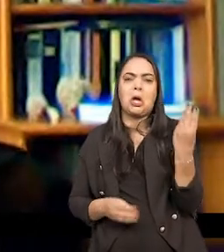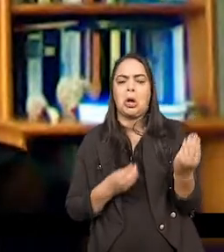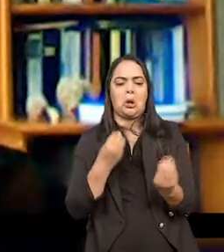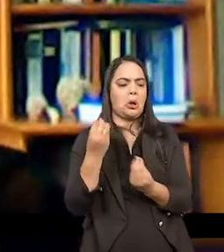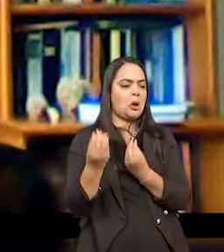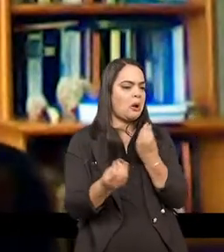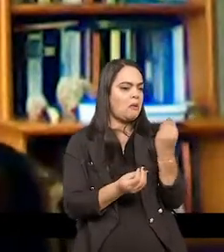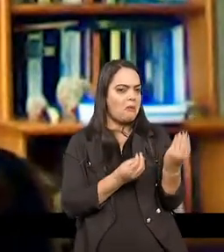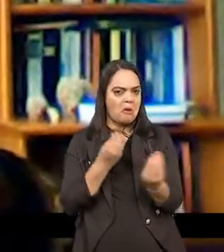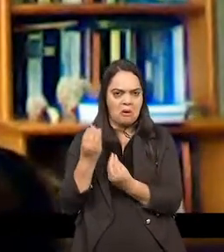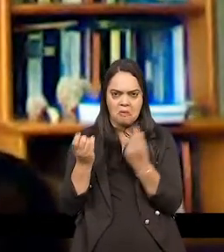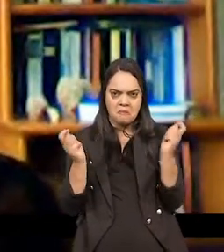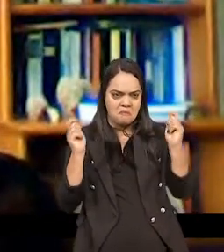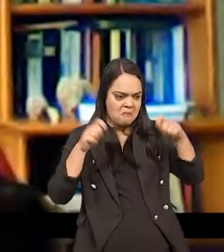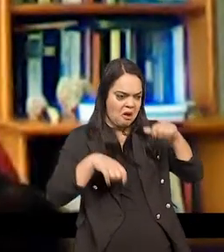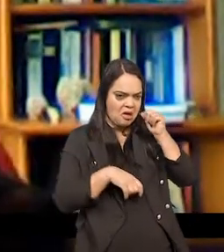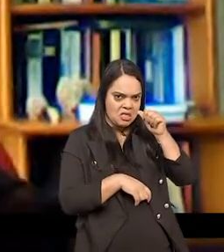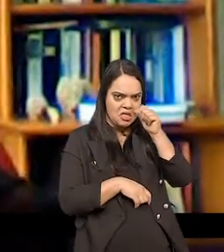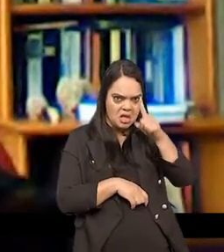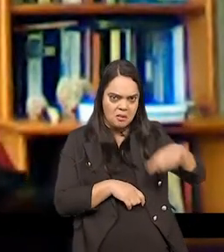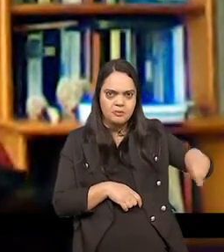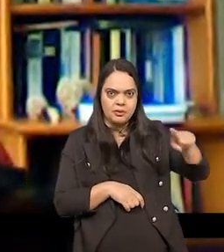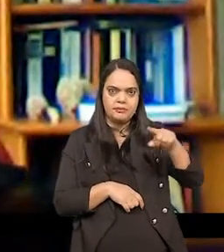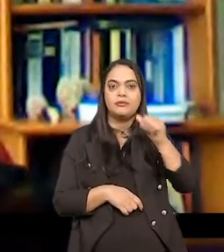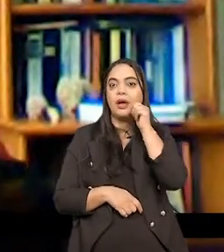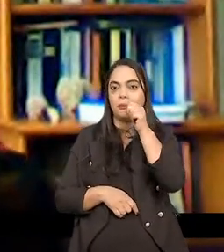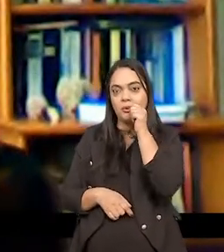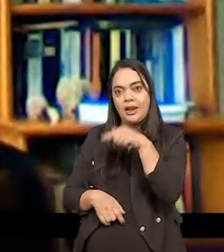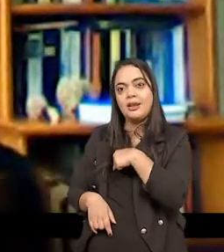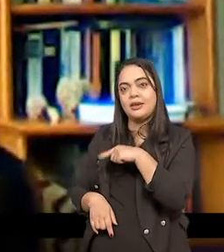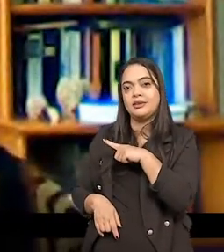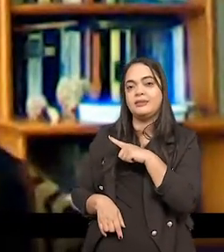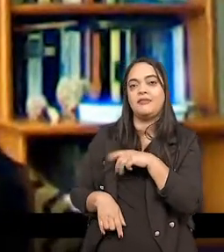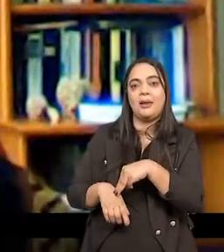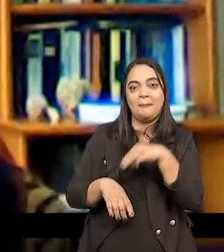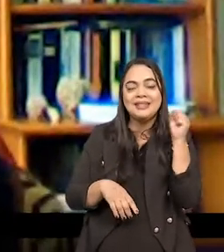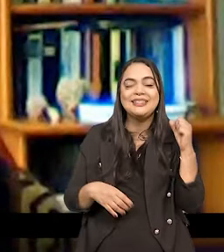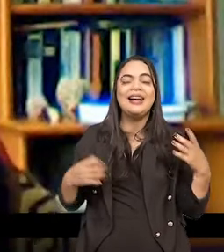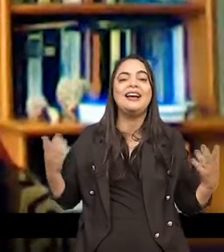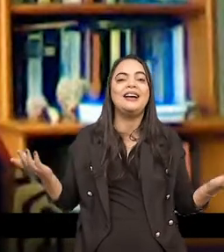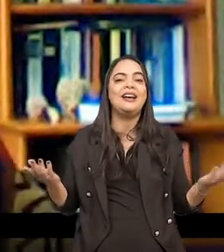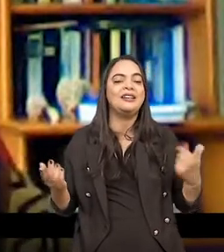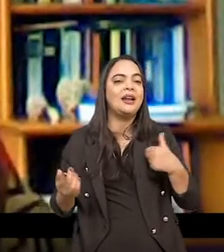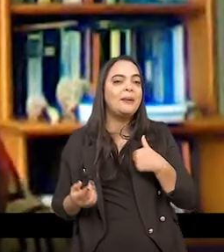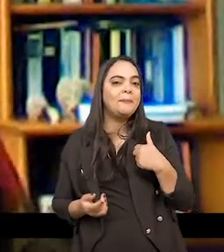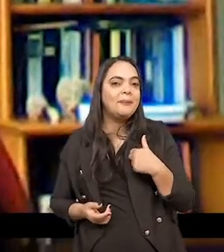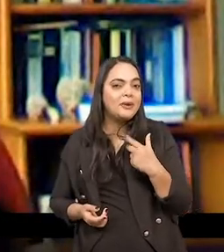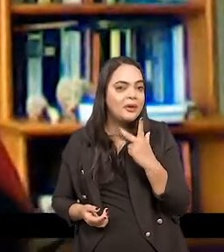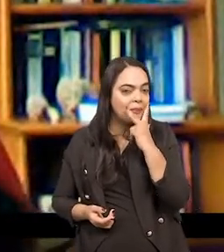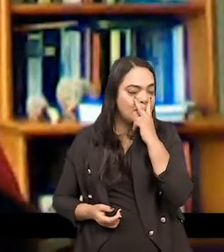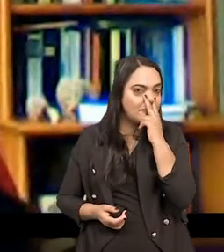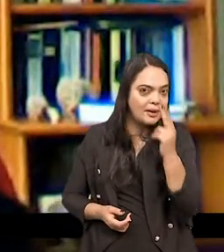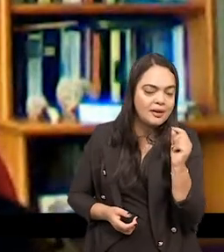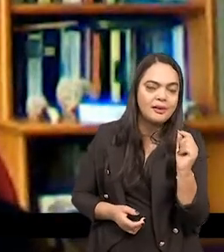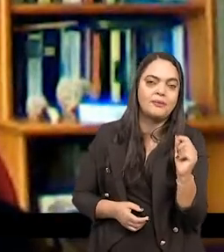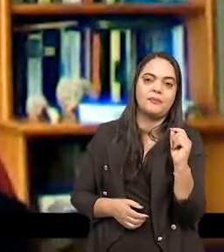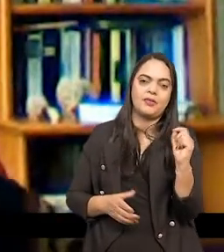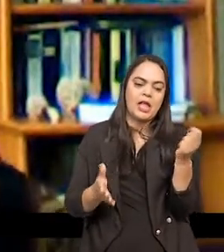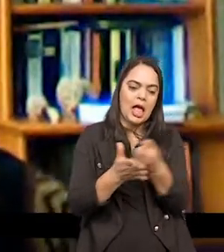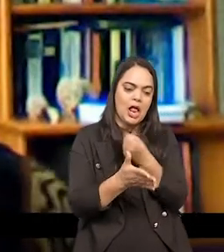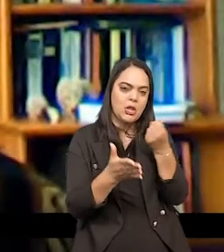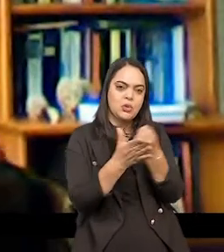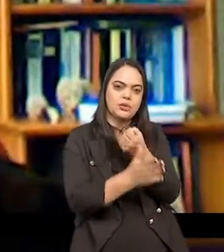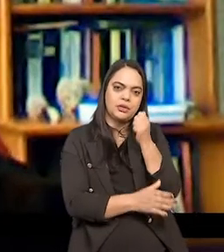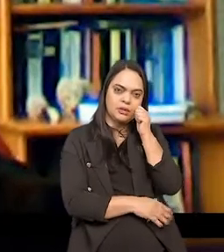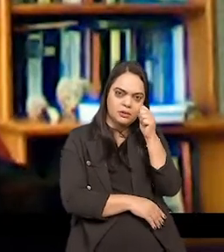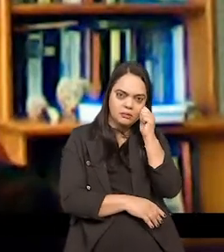estarem aqui as gurias, inclusive com mestrado. Então, eu acho que a luta, Adriana, das mulheres, os homens também, tá?